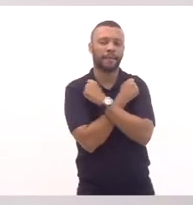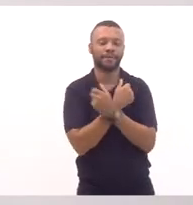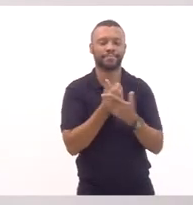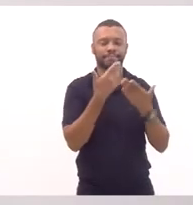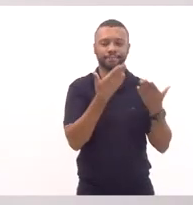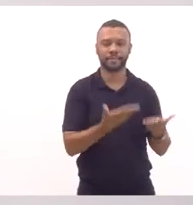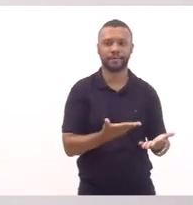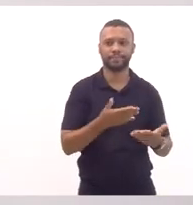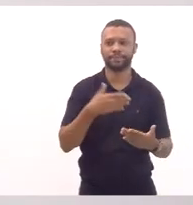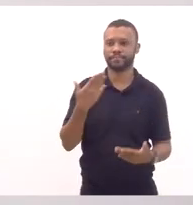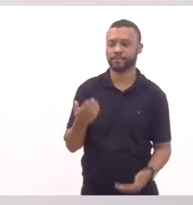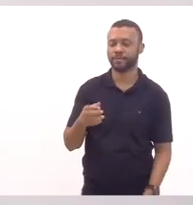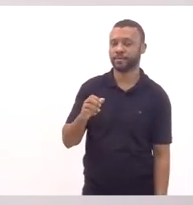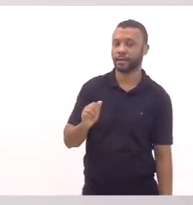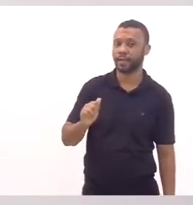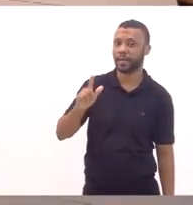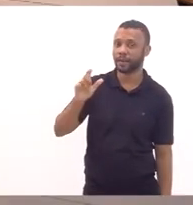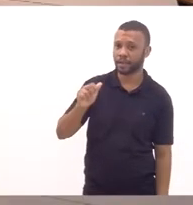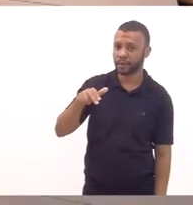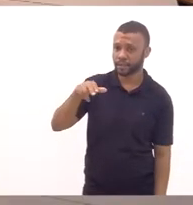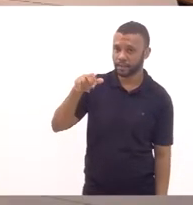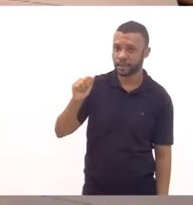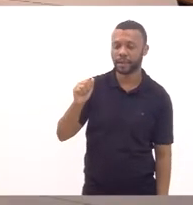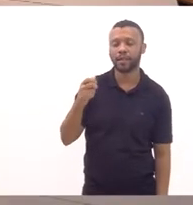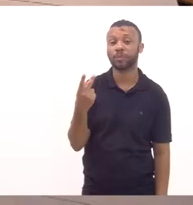lá. Lana, 2 minutinhos.